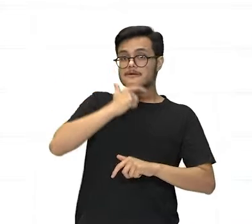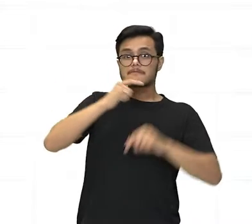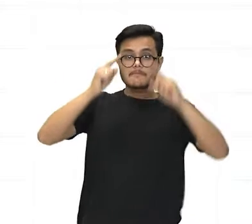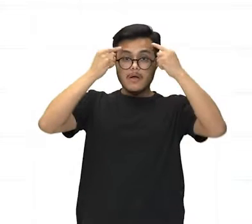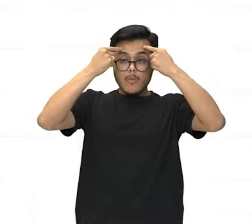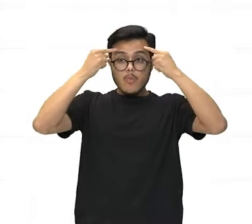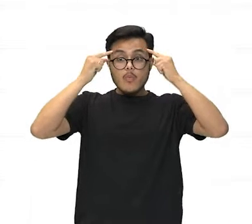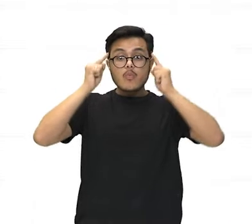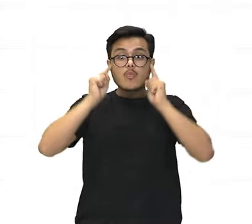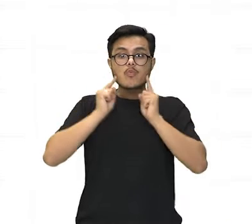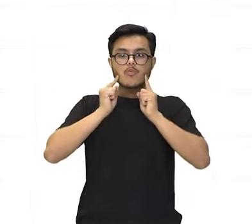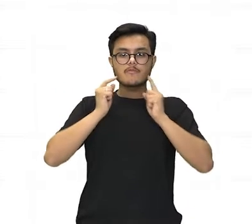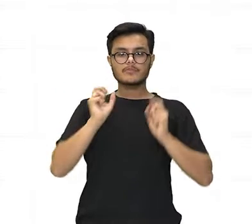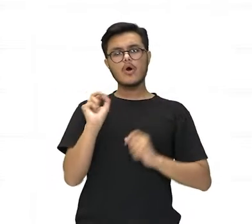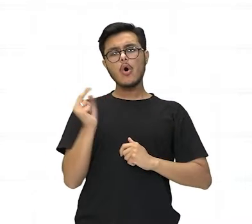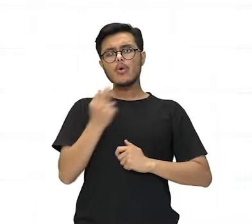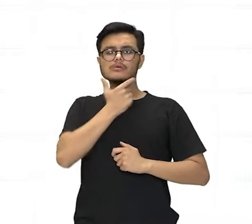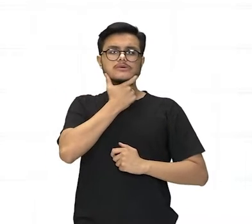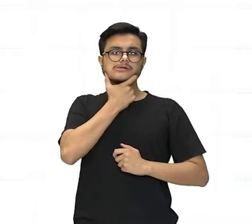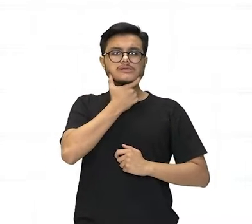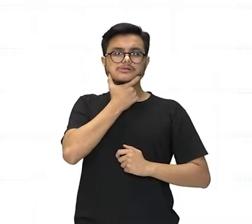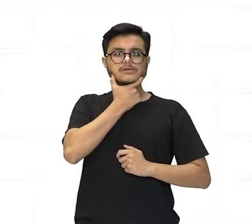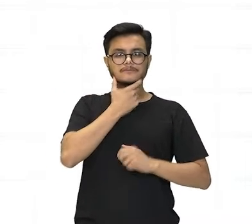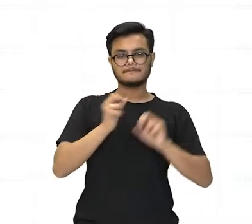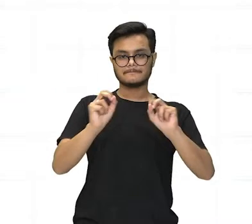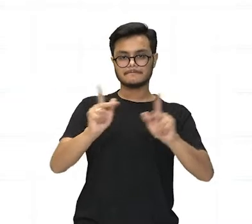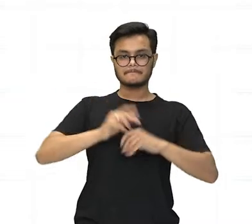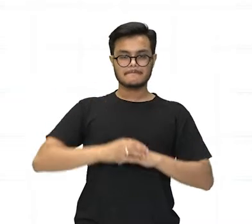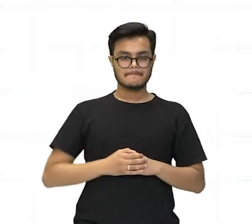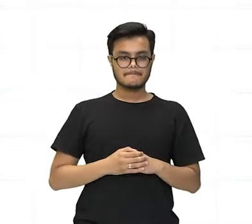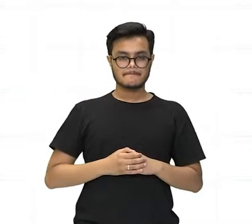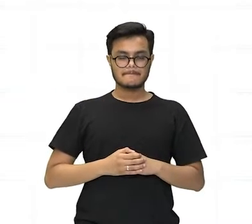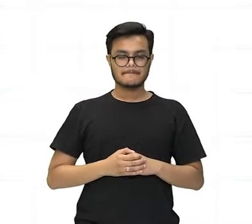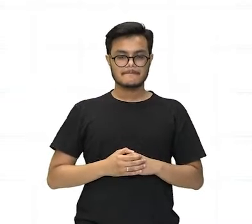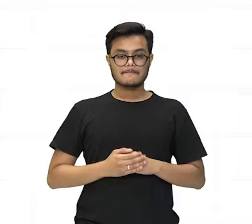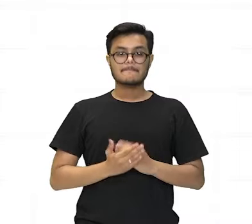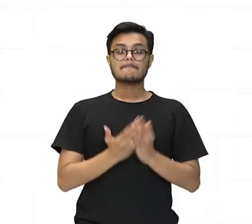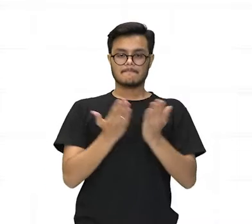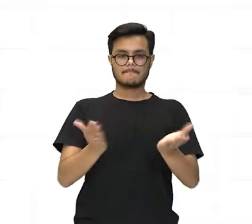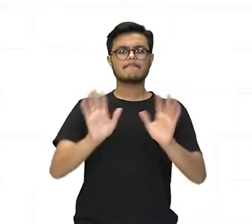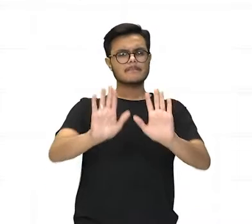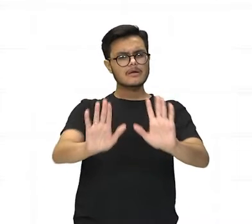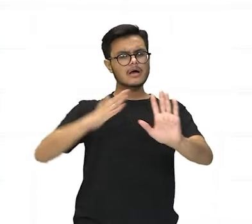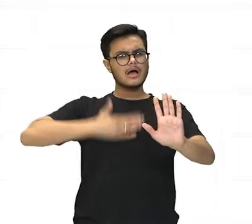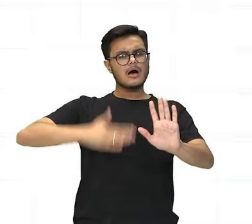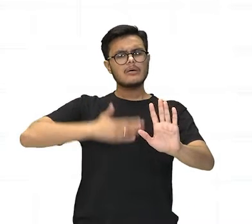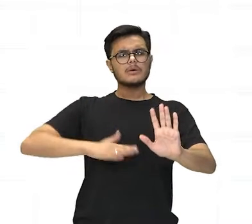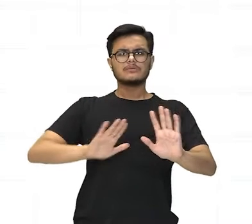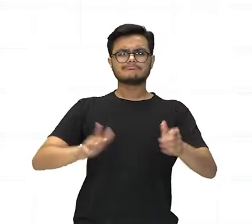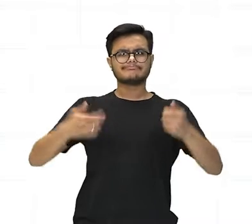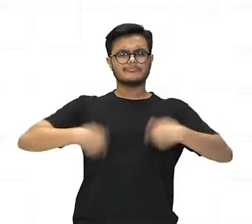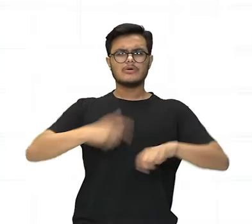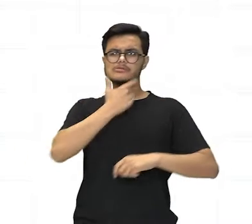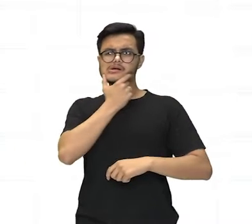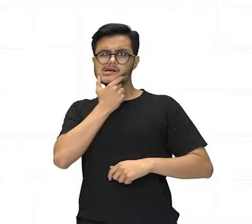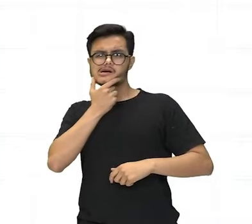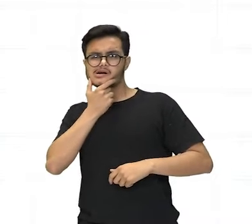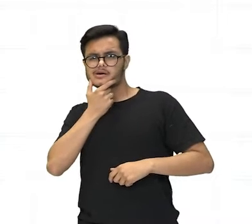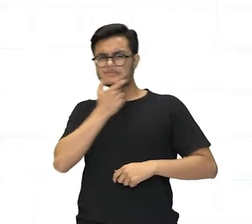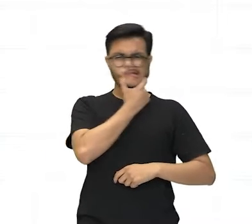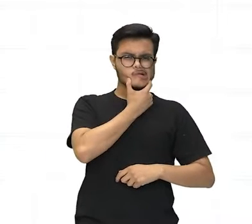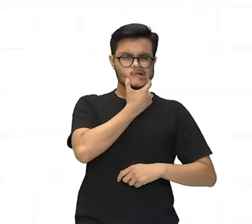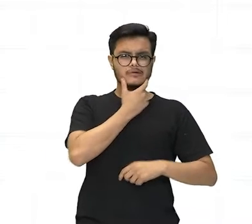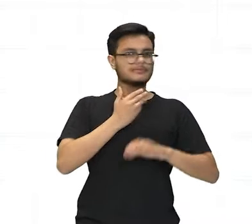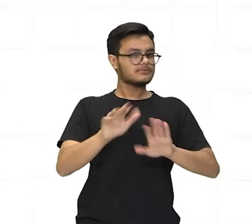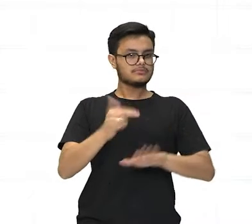nossa mandíbula, aqui na nossa face, certo? Então, não é para tentar colocar no lugar, não, a